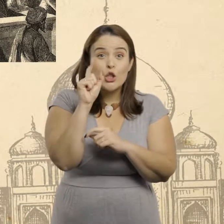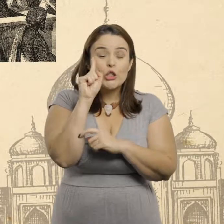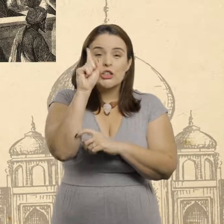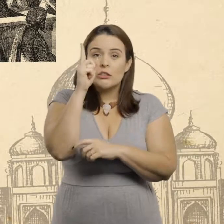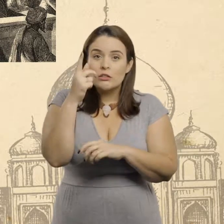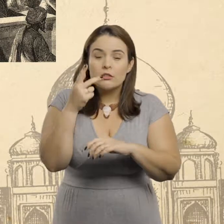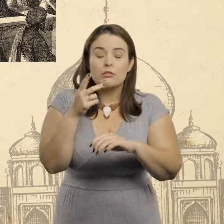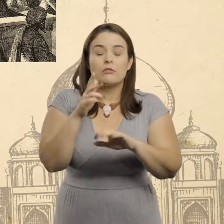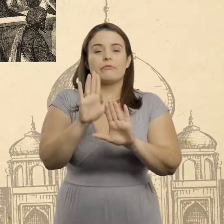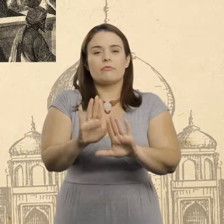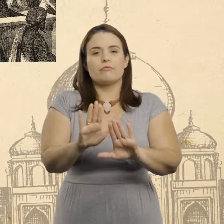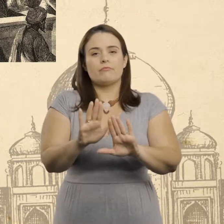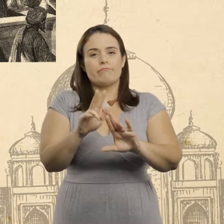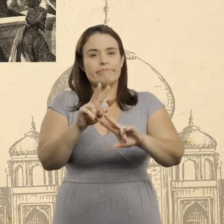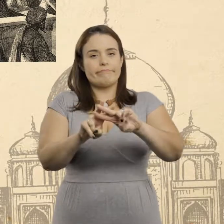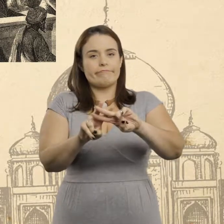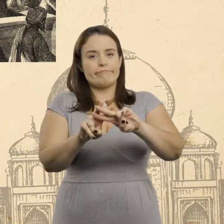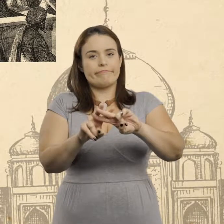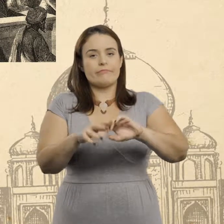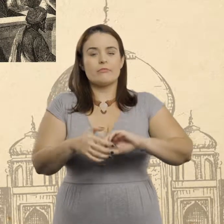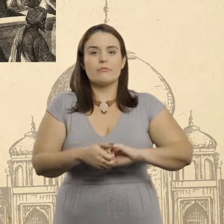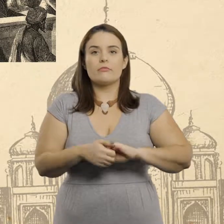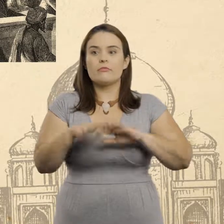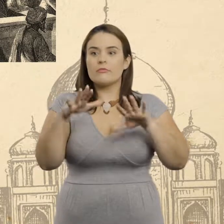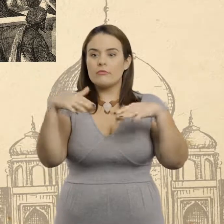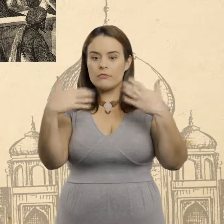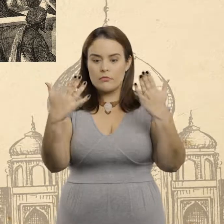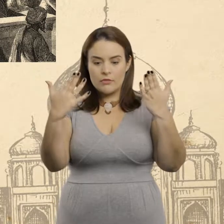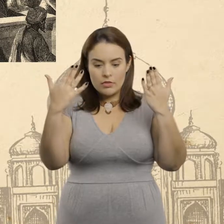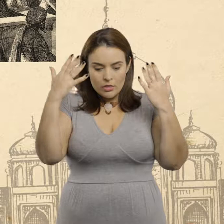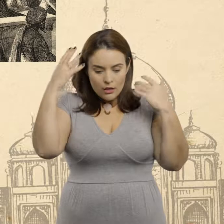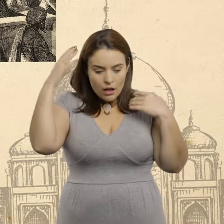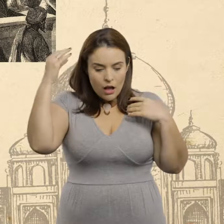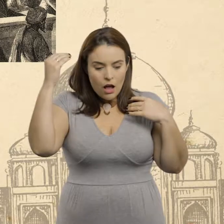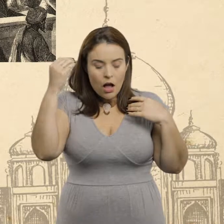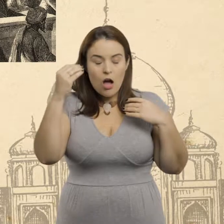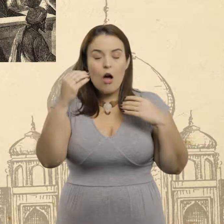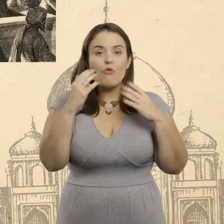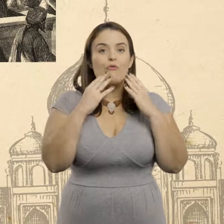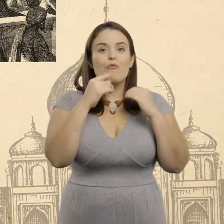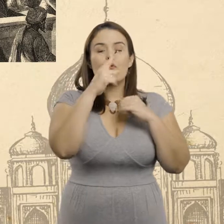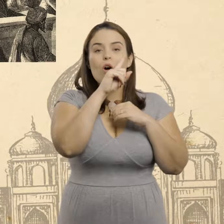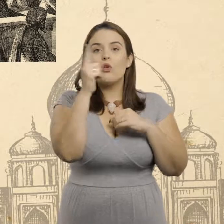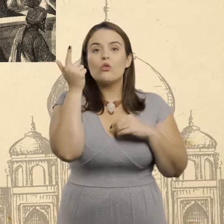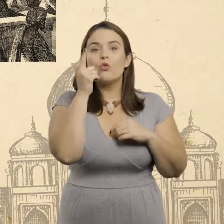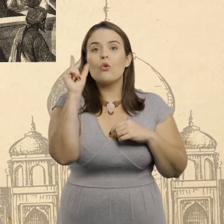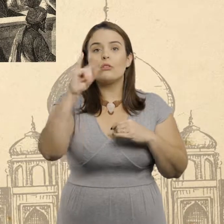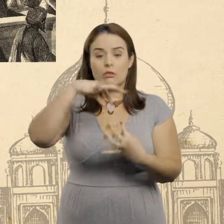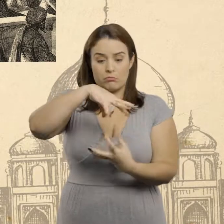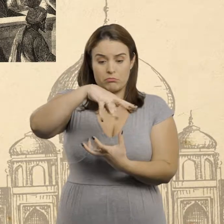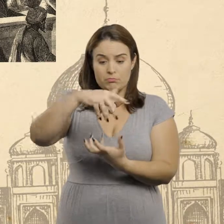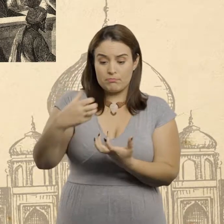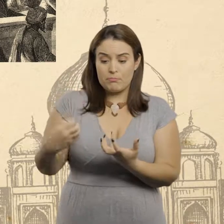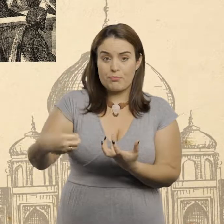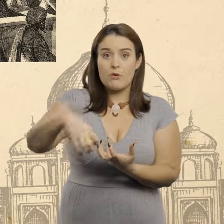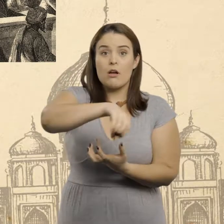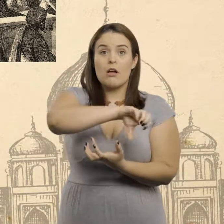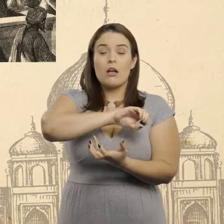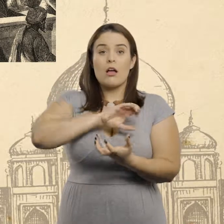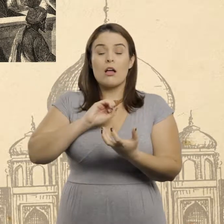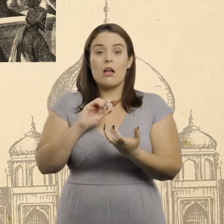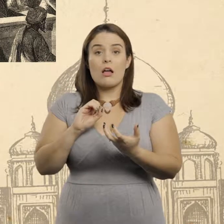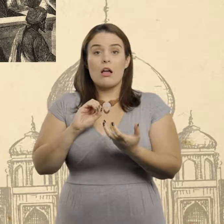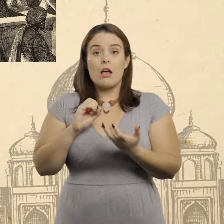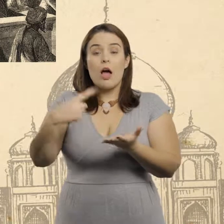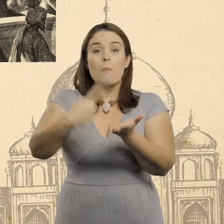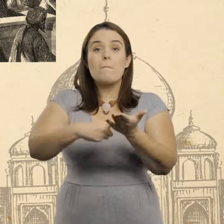Se ficasse esse tempo na prisão, o Sr. Fogg não conseguiria dar a volta ao mundo em 80 dias e perderia